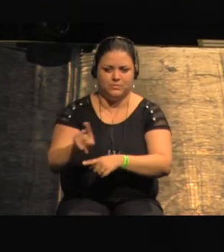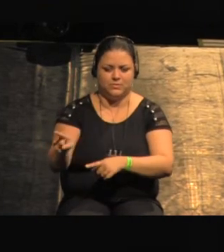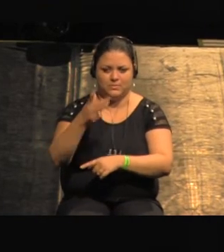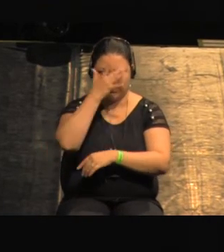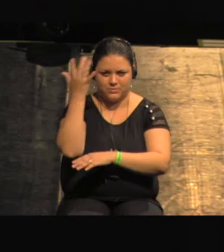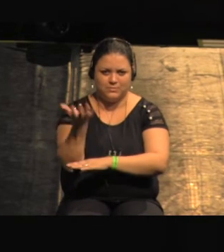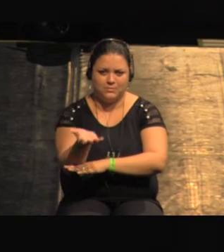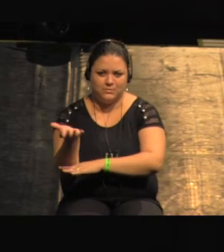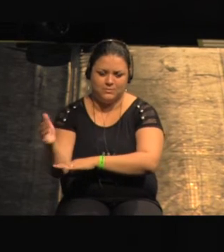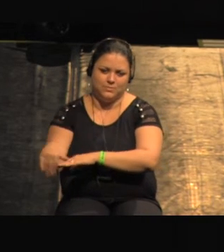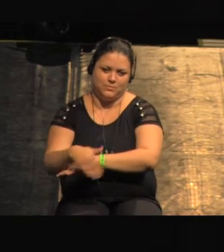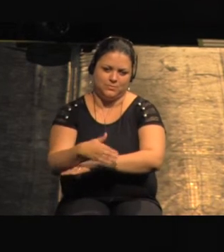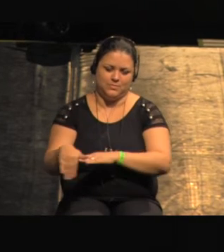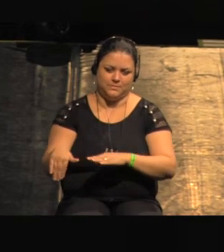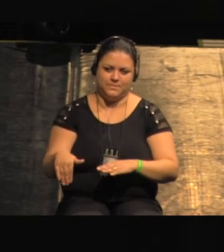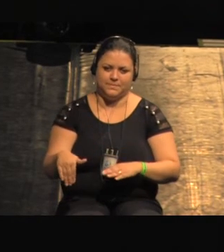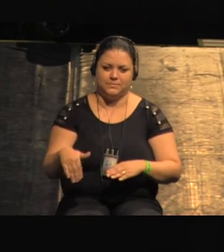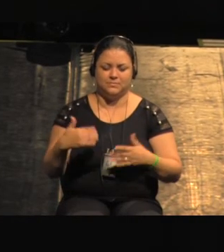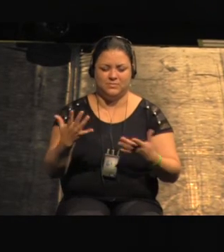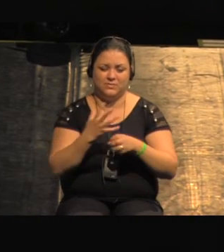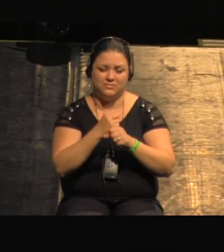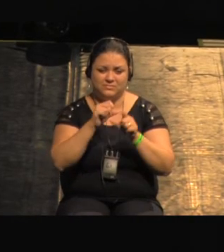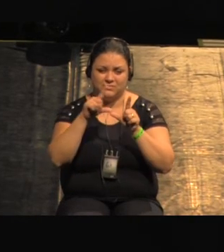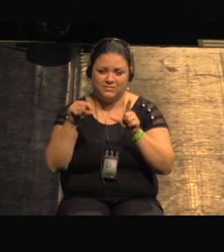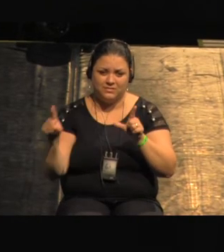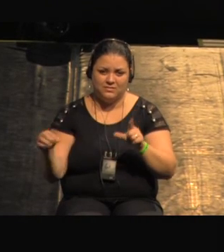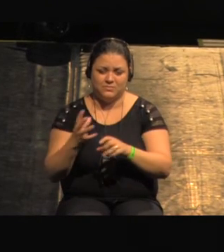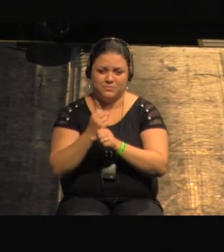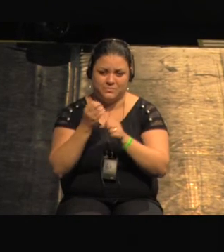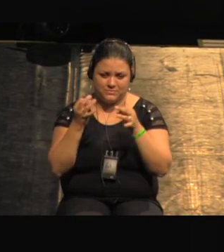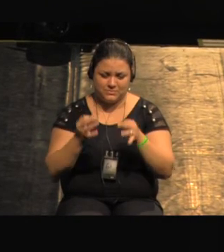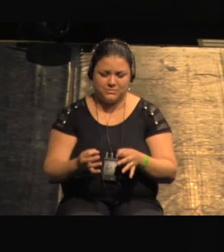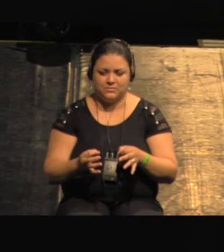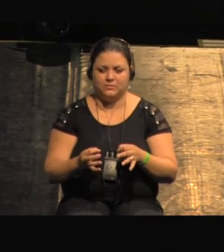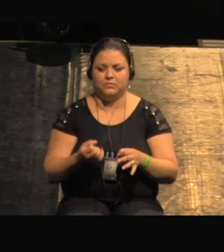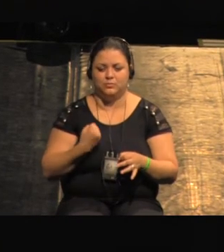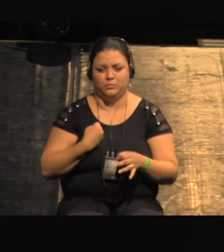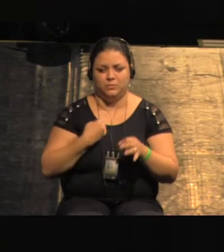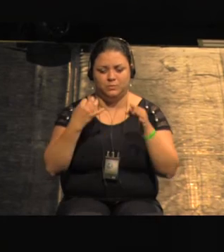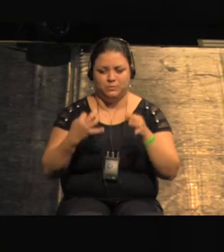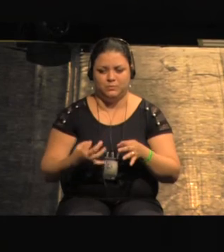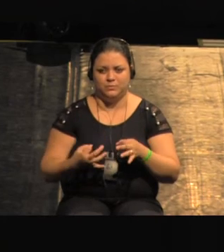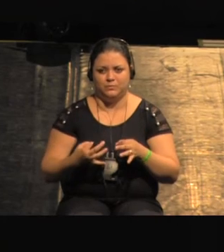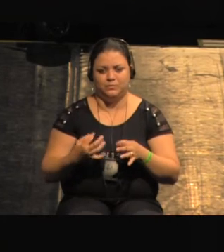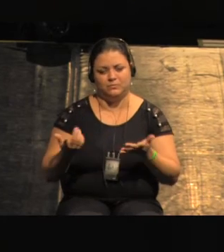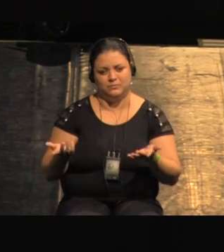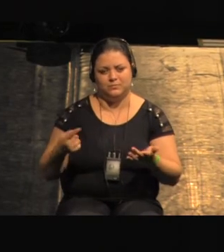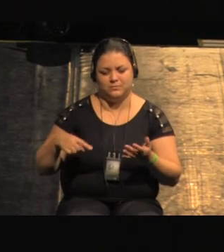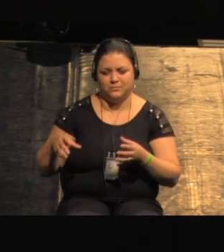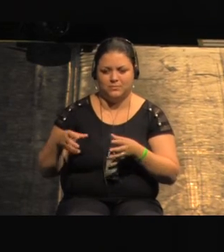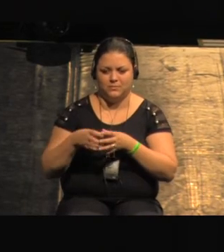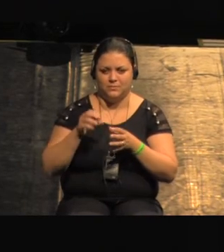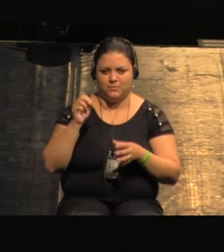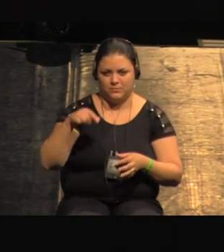sem-tetos. Em termos de dados, em termos de números, como uma organização